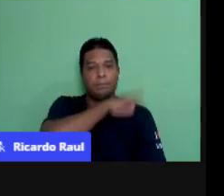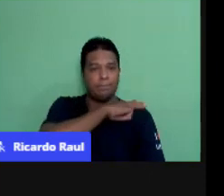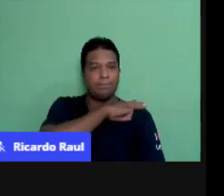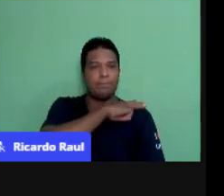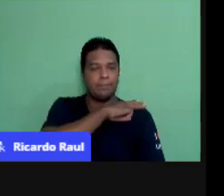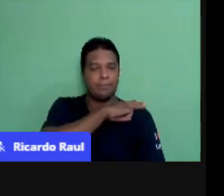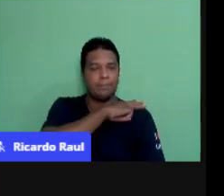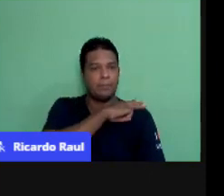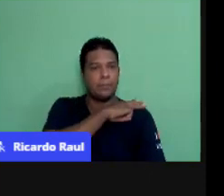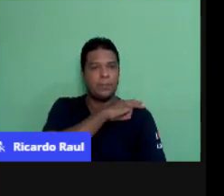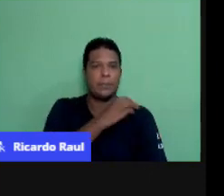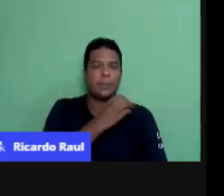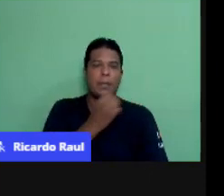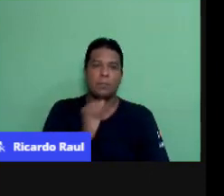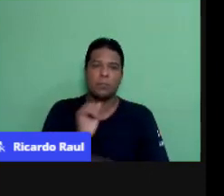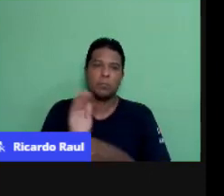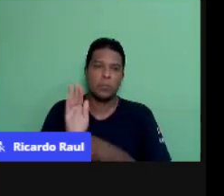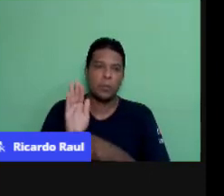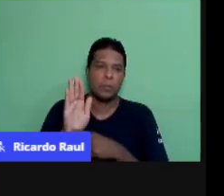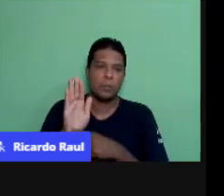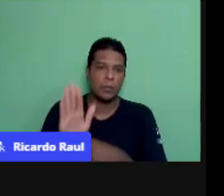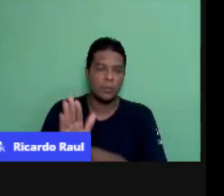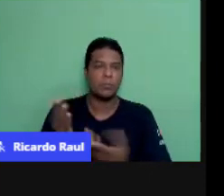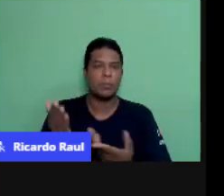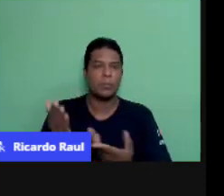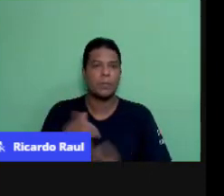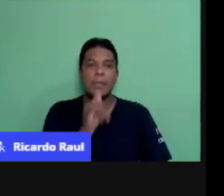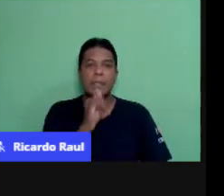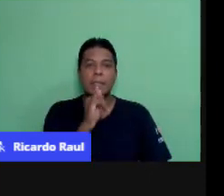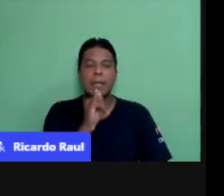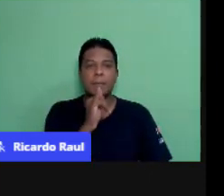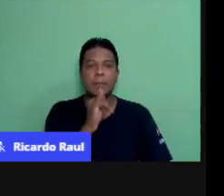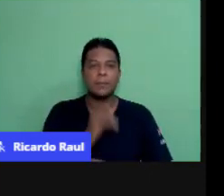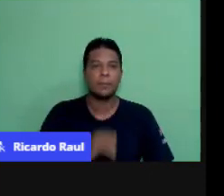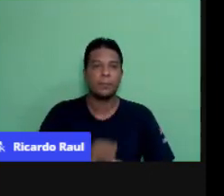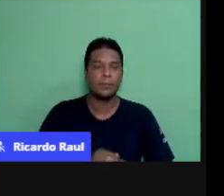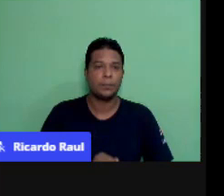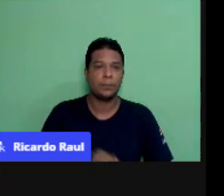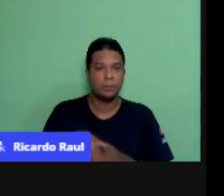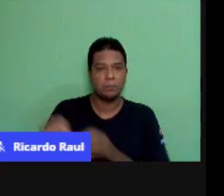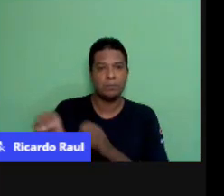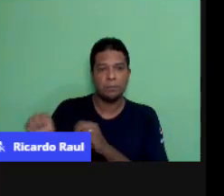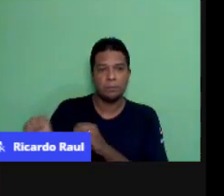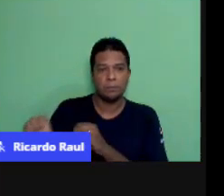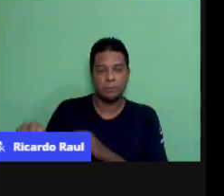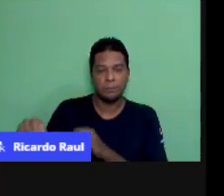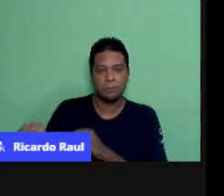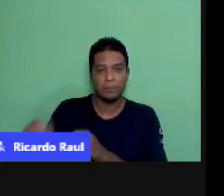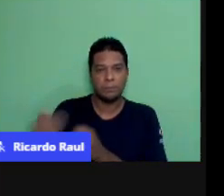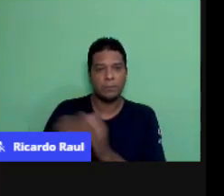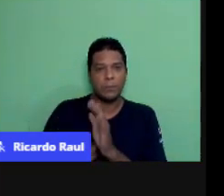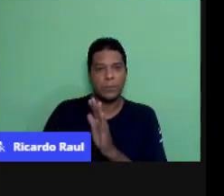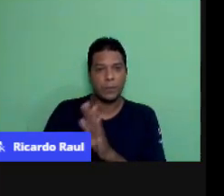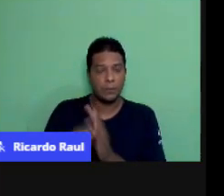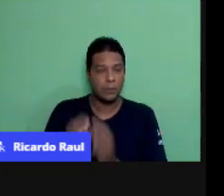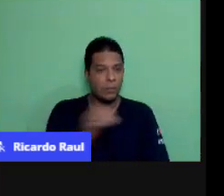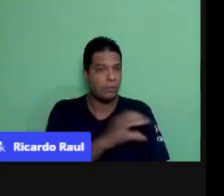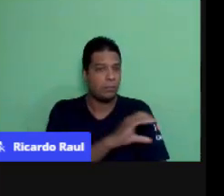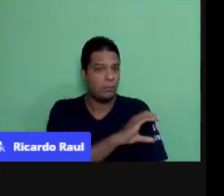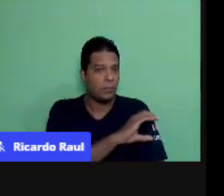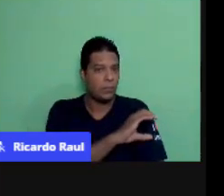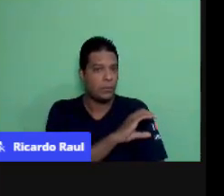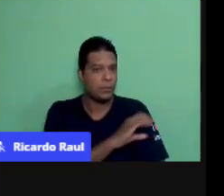que isso contribui? Você quer ver um exemplo? Às vezes eu estava dando aula e chegou uma coordenadora a mim e